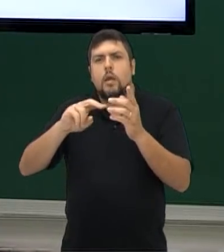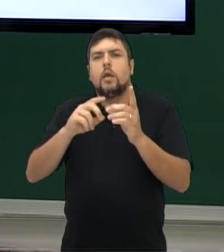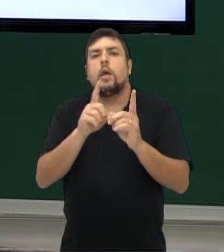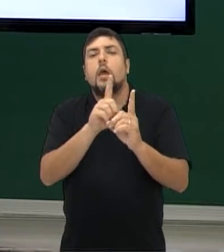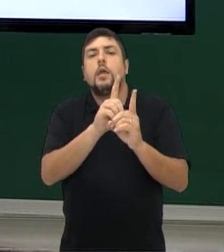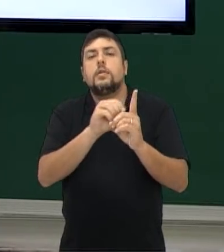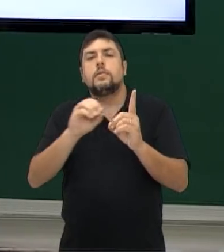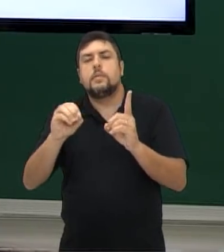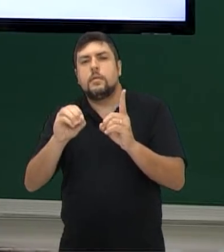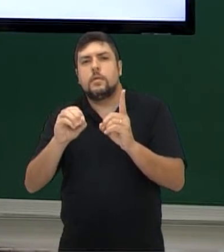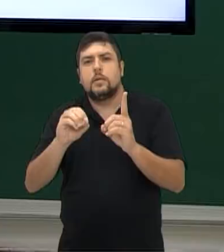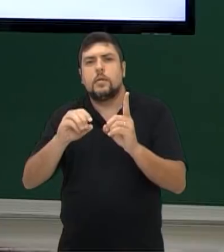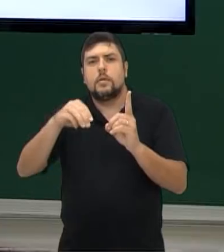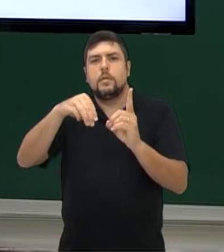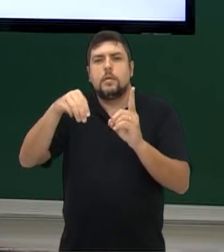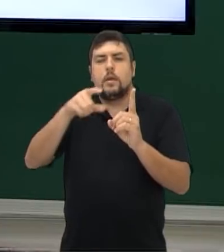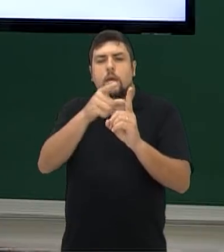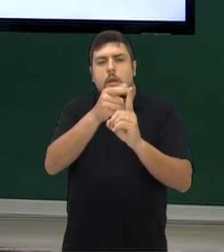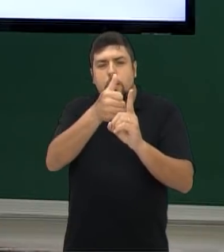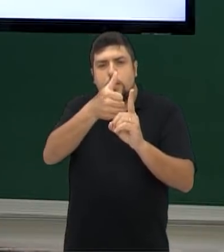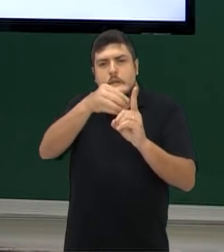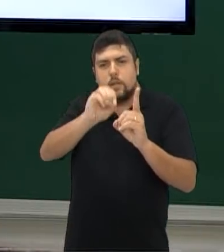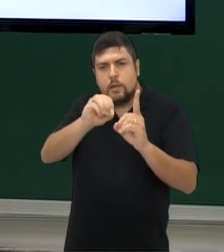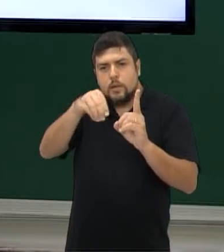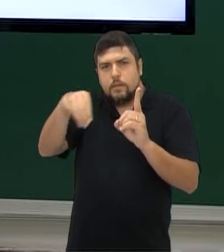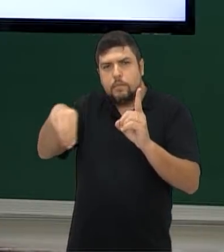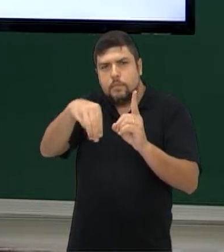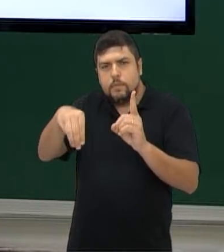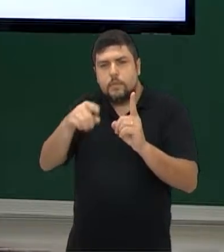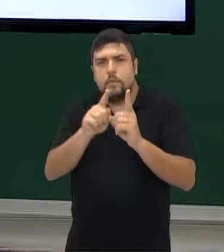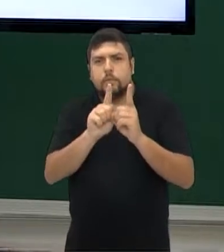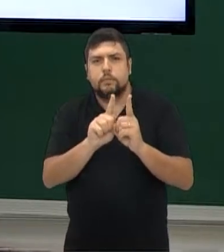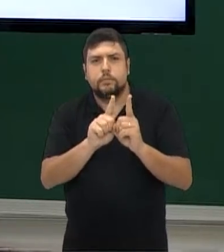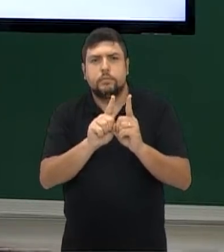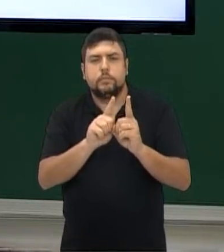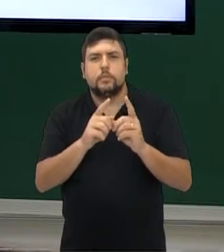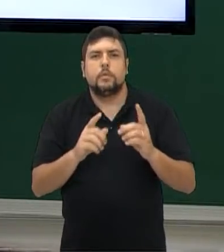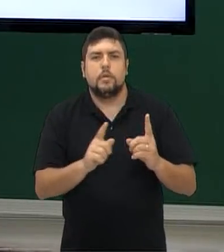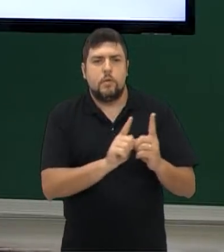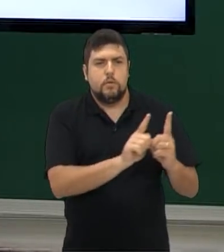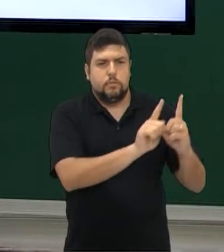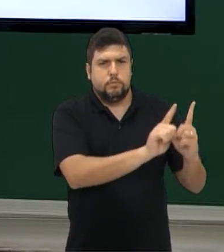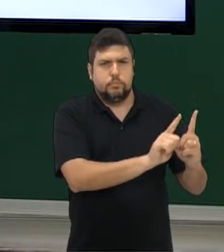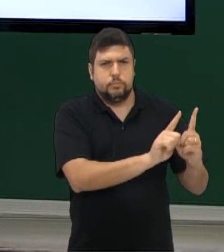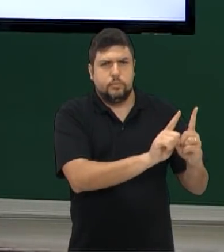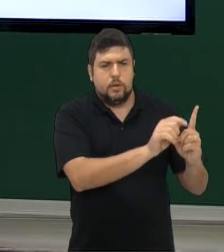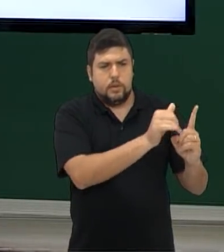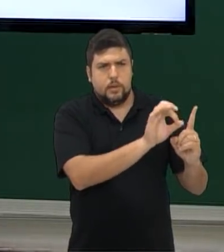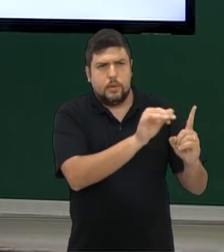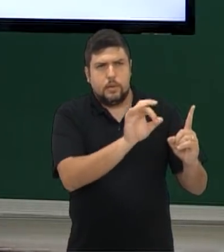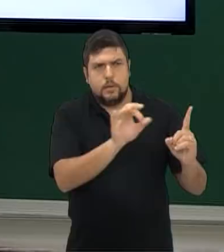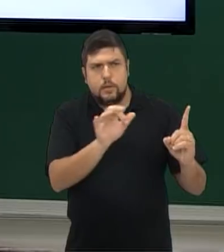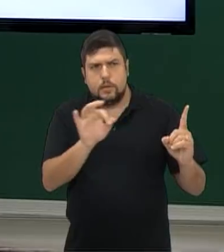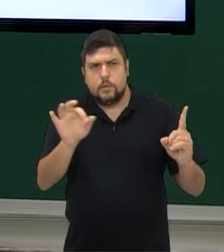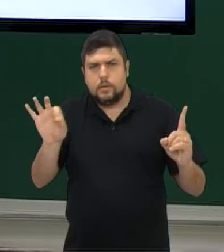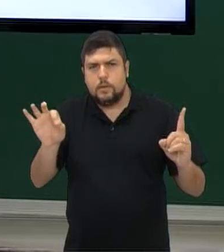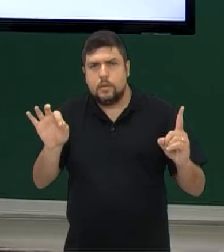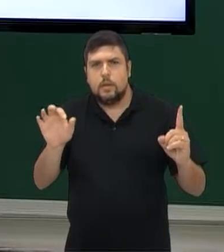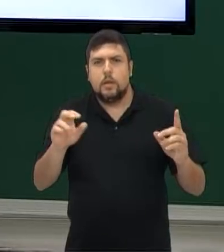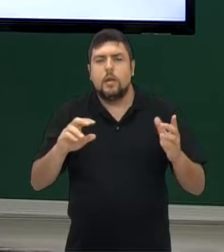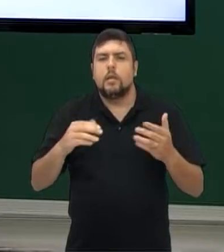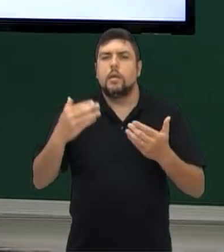milímetro é 1/1000º do metro, beleza? Mas se eu tenho 1 quilômetro é igual a 1000